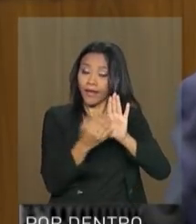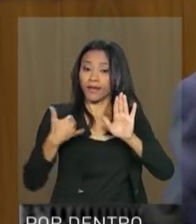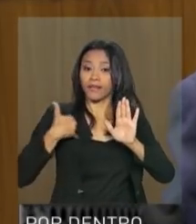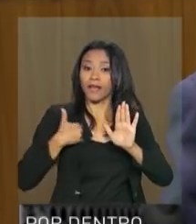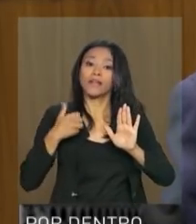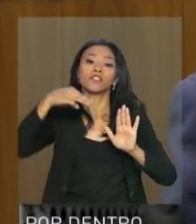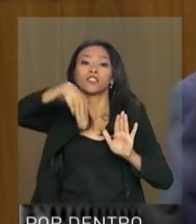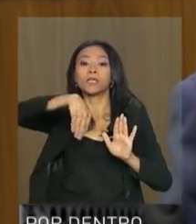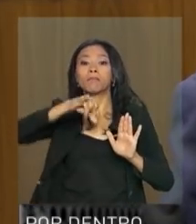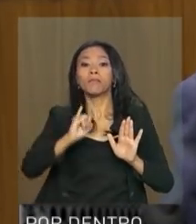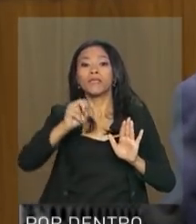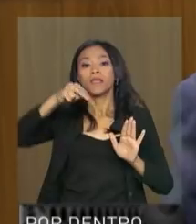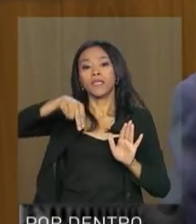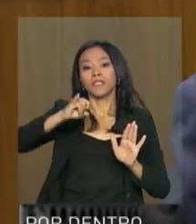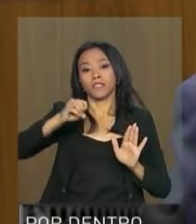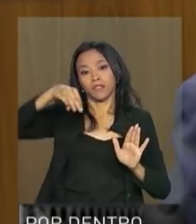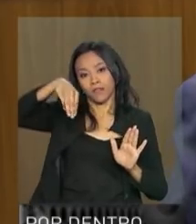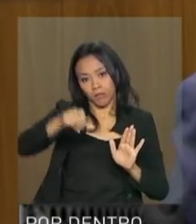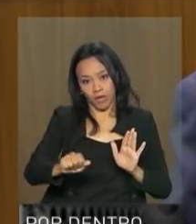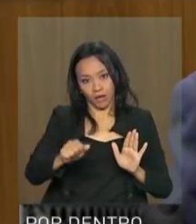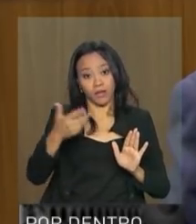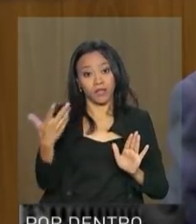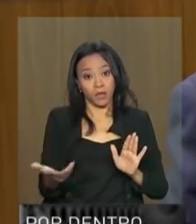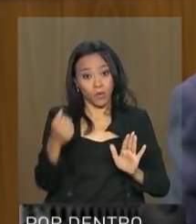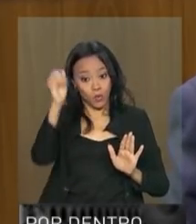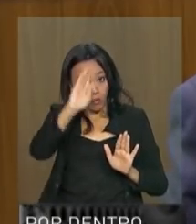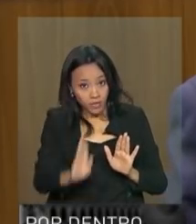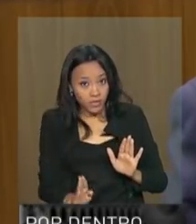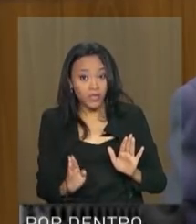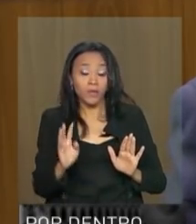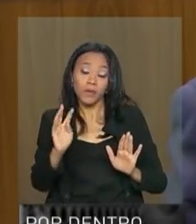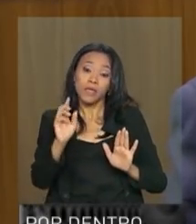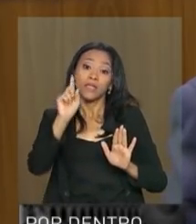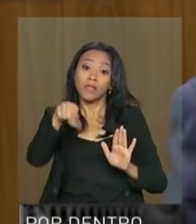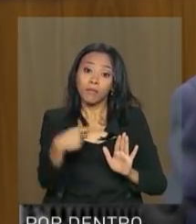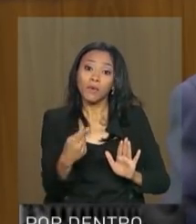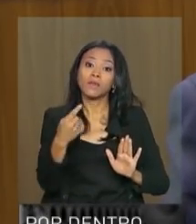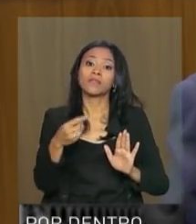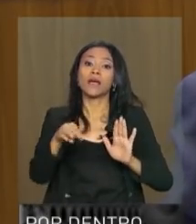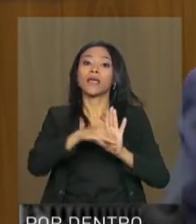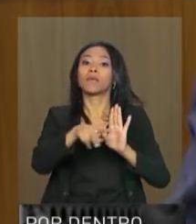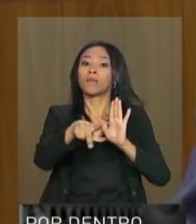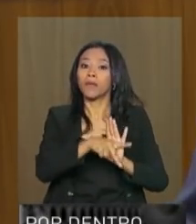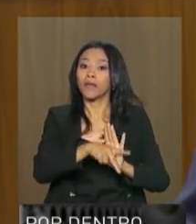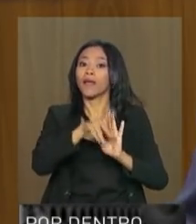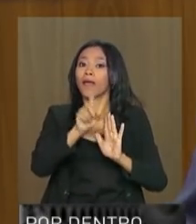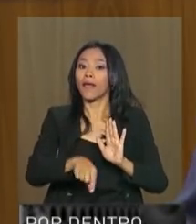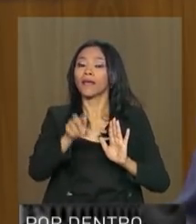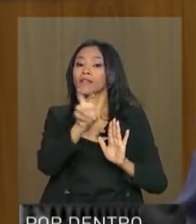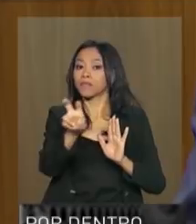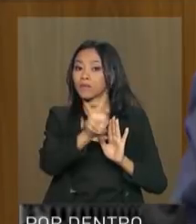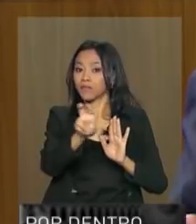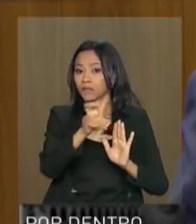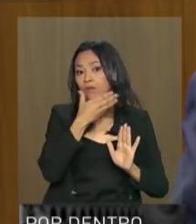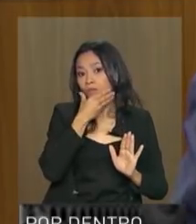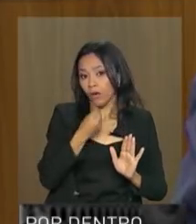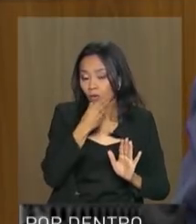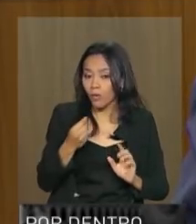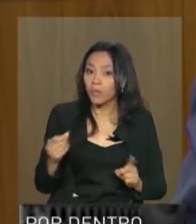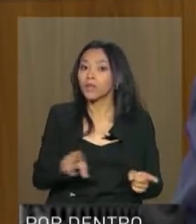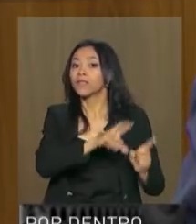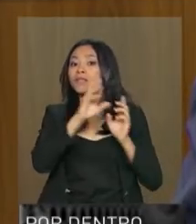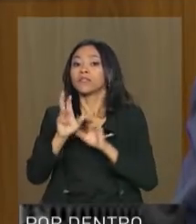para aposentadoria que passa a valer no Brasil após a promulgação da emenda constitucional são de 55 anos para homens e